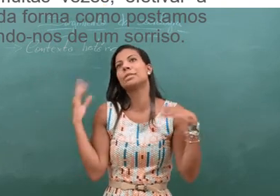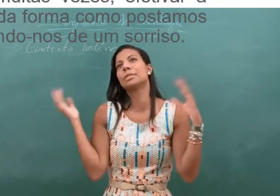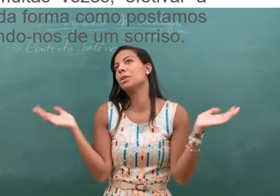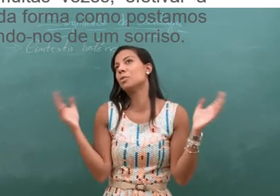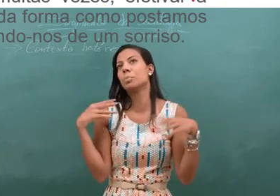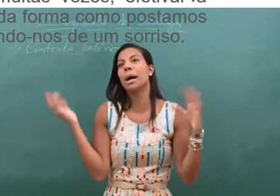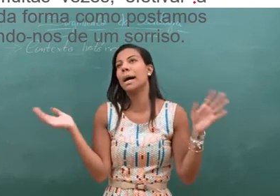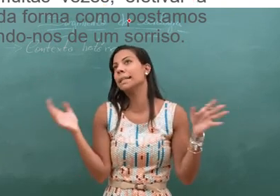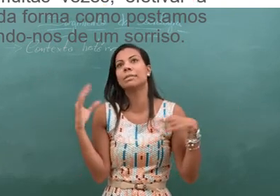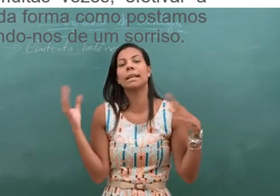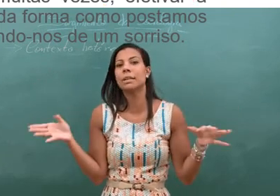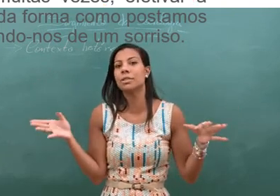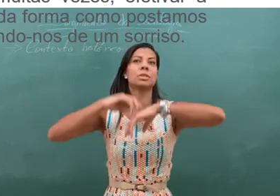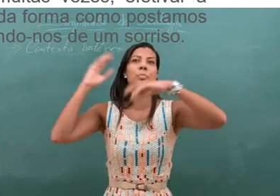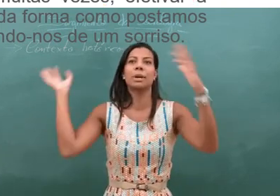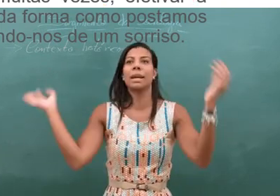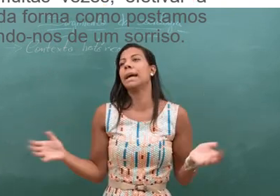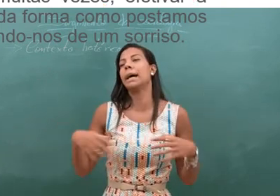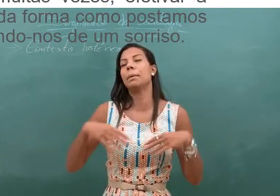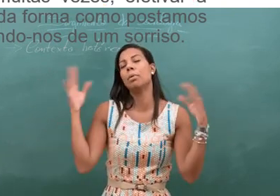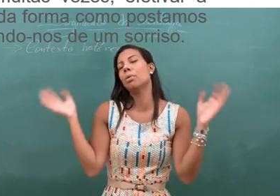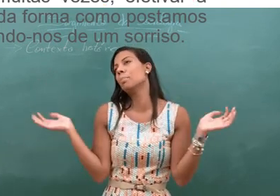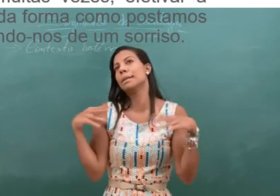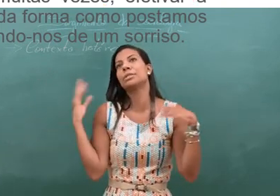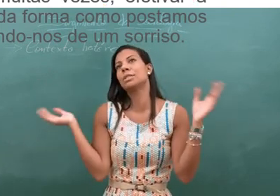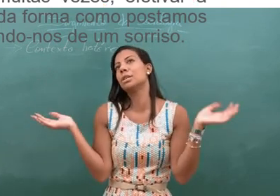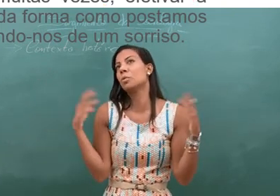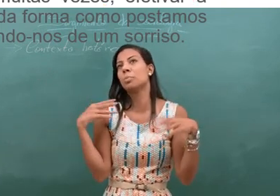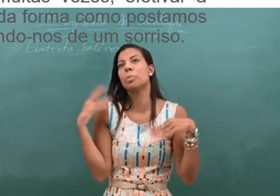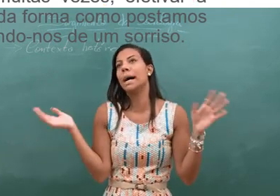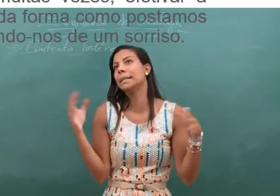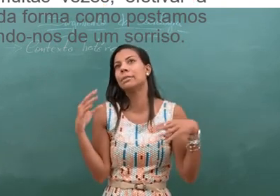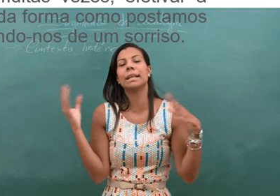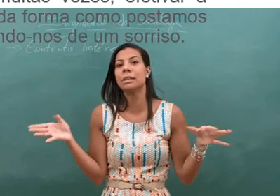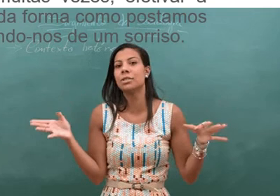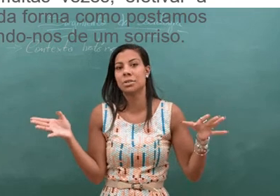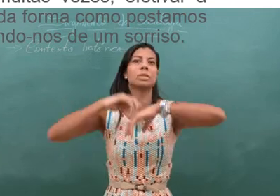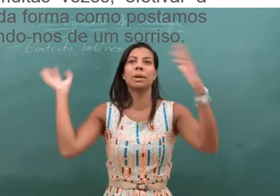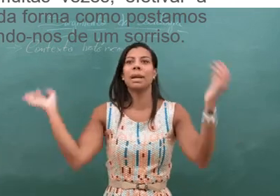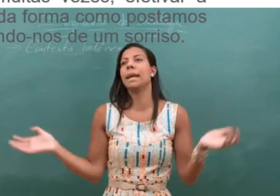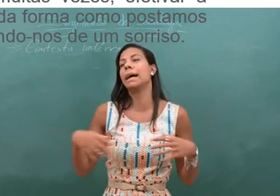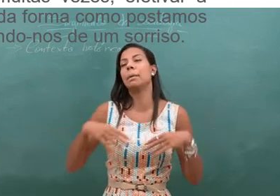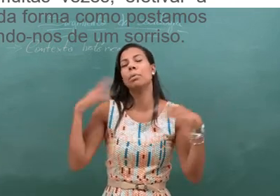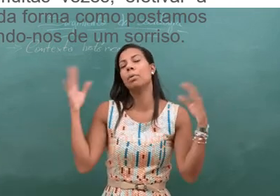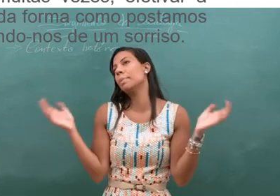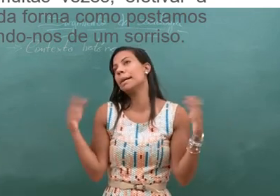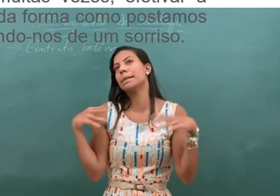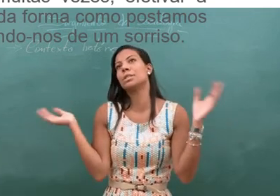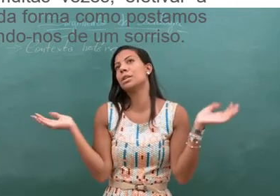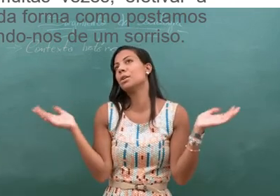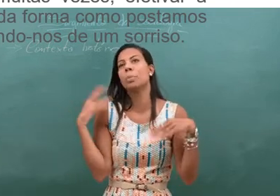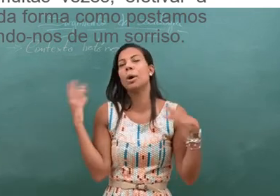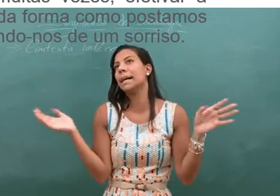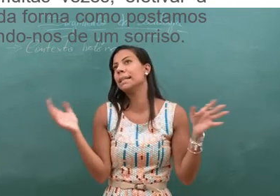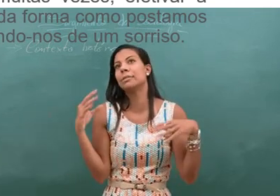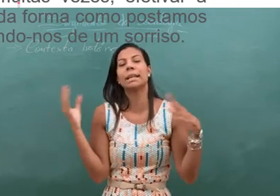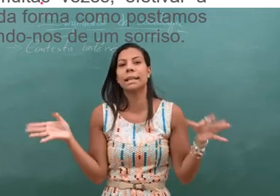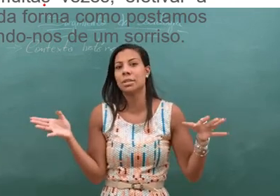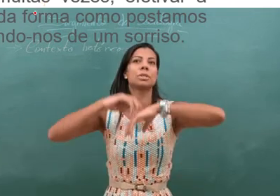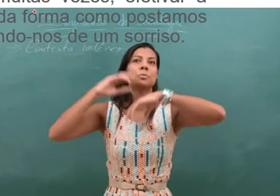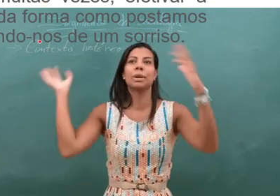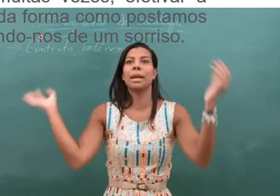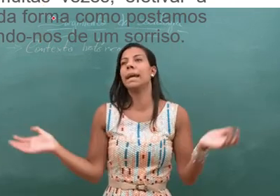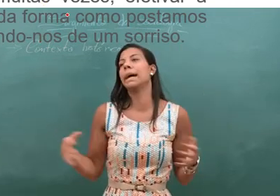conseguimos muitas vezes efetivar a comunicação por meio de mímicas, né? Às vezes você pode fazer ali mímicas para a pessoa